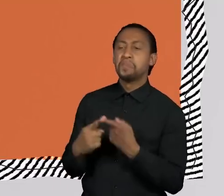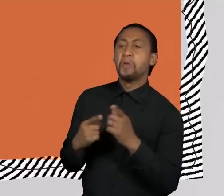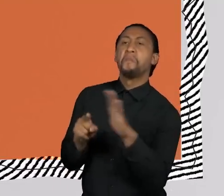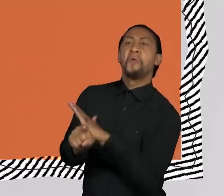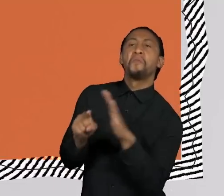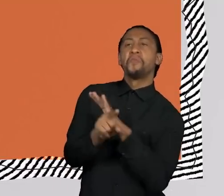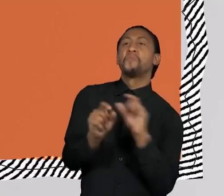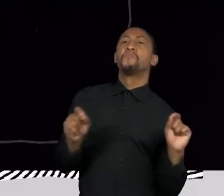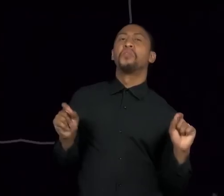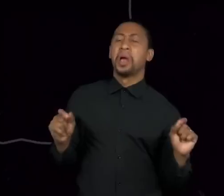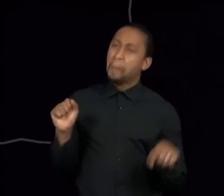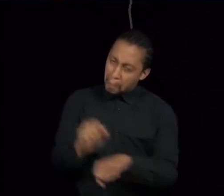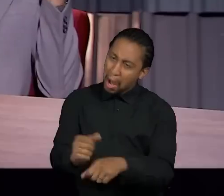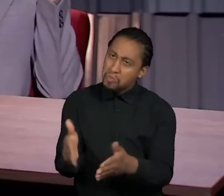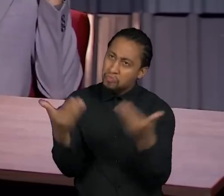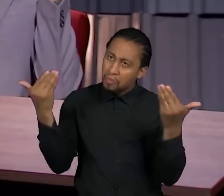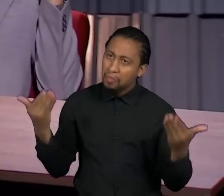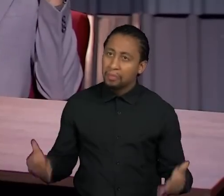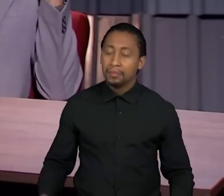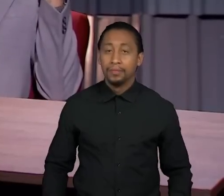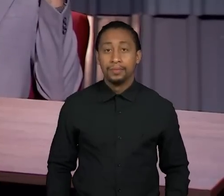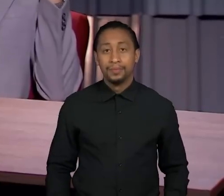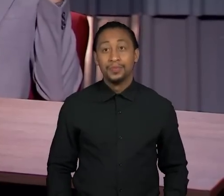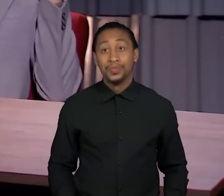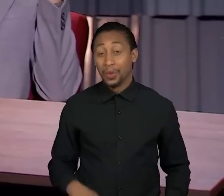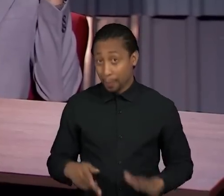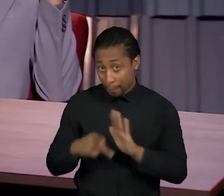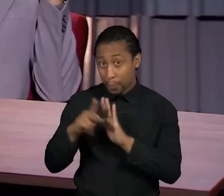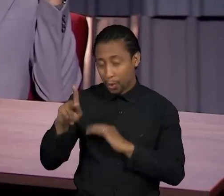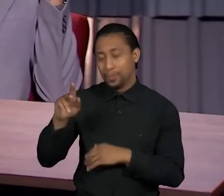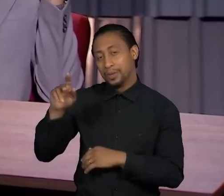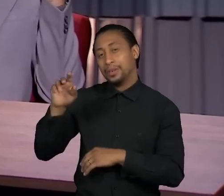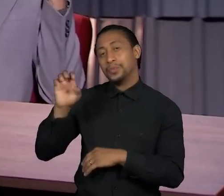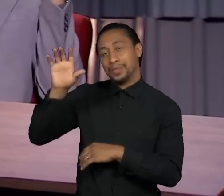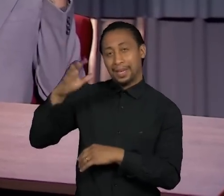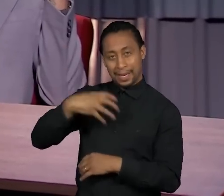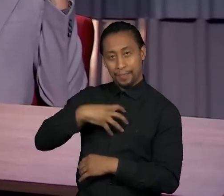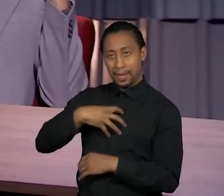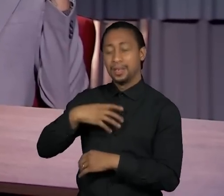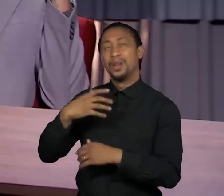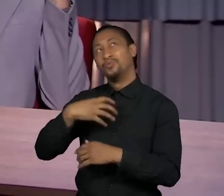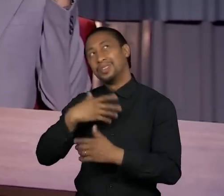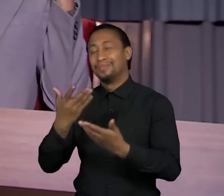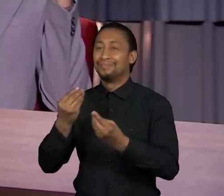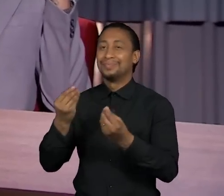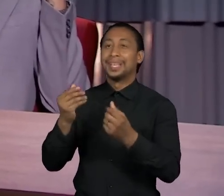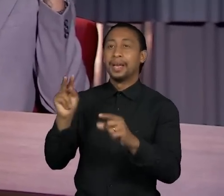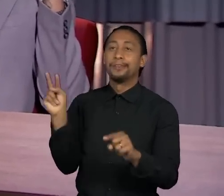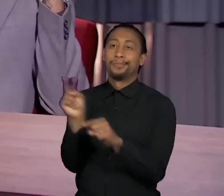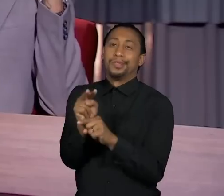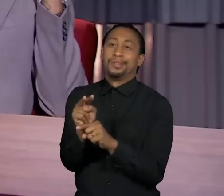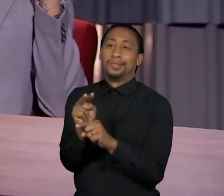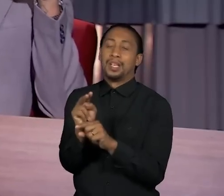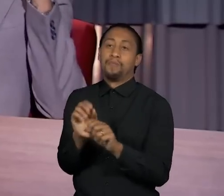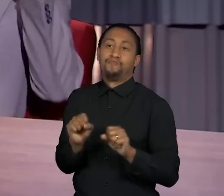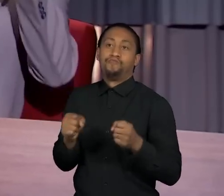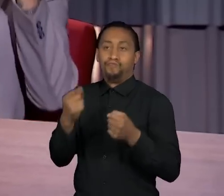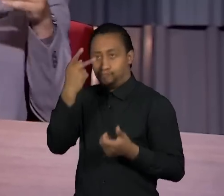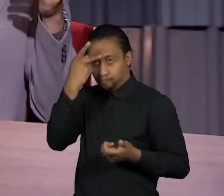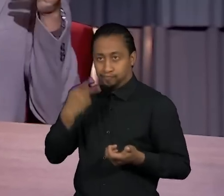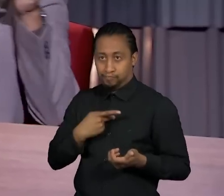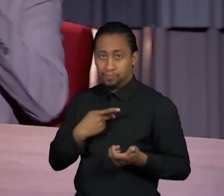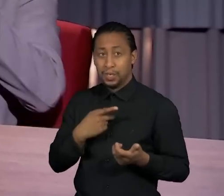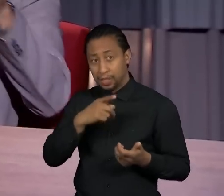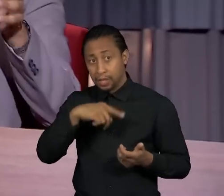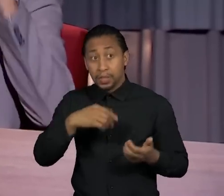é. Pare, por favor. O laele baiano É. é uma expressão de autodefesa. Não É. sei se a galera conhece Explica. Mas a galera